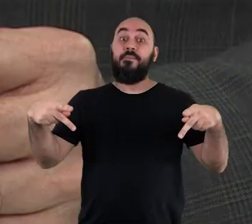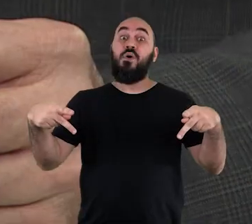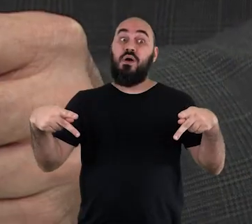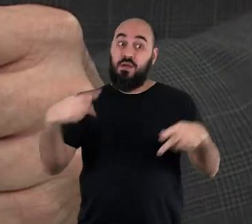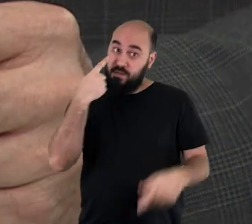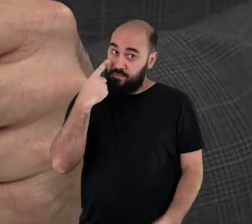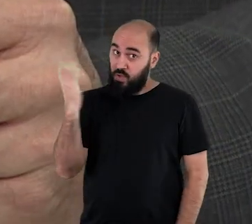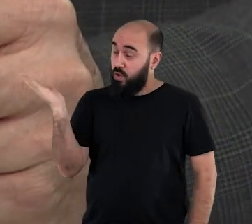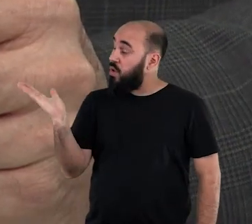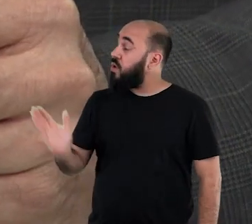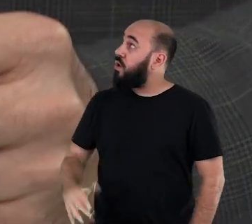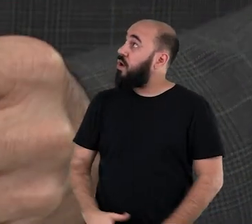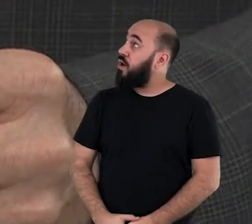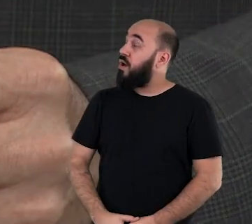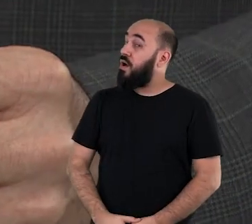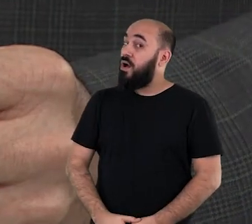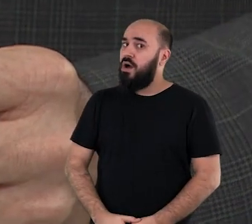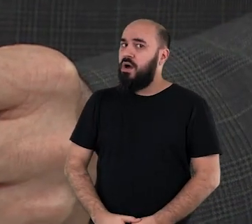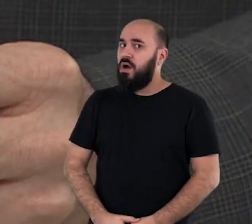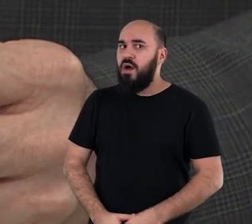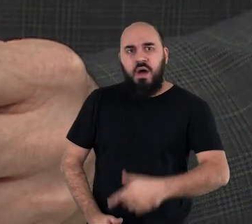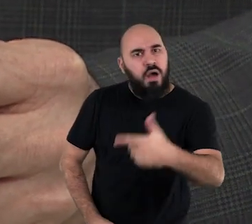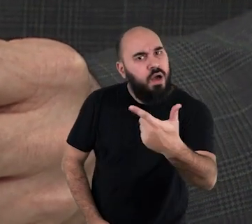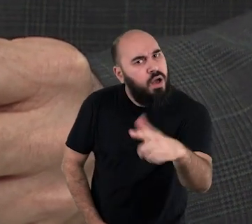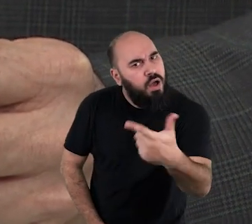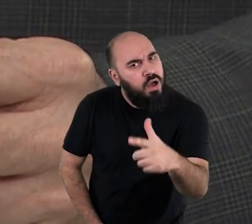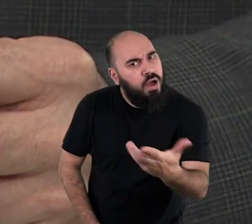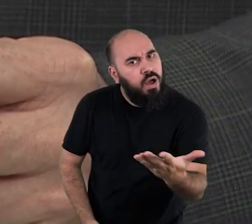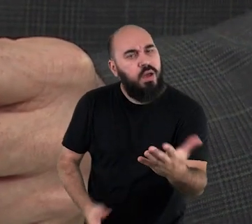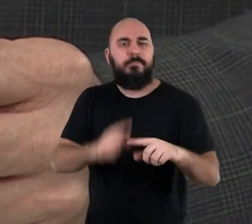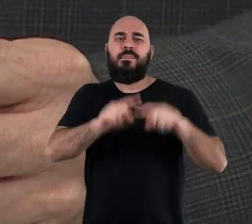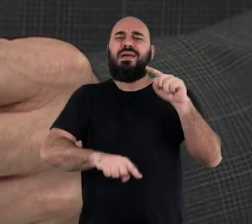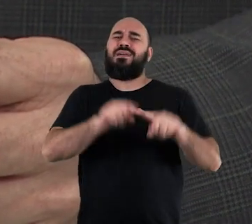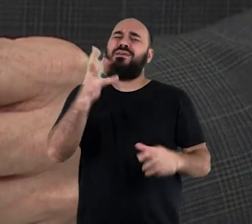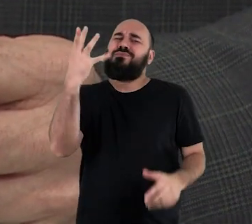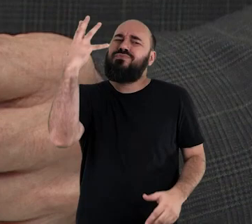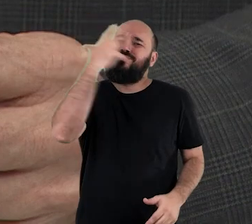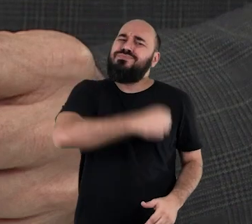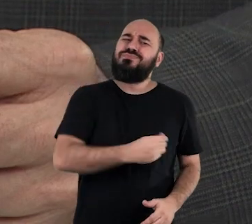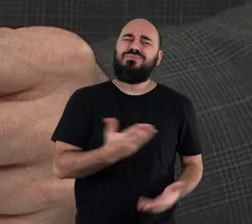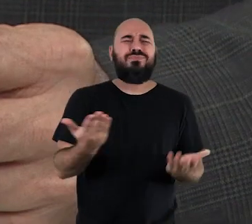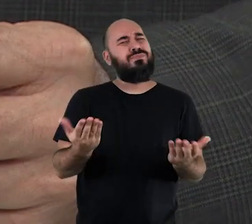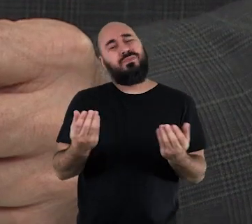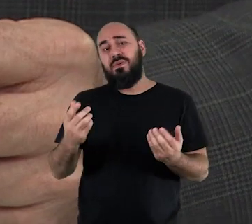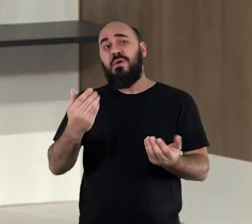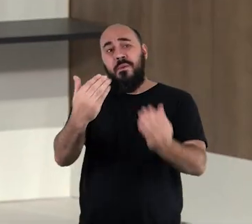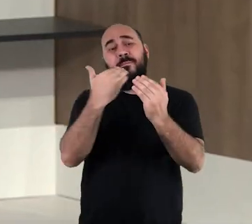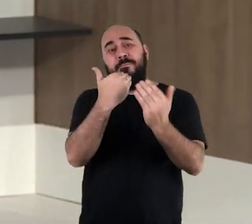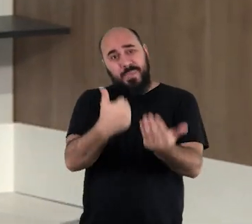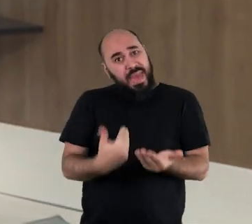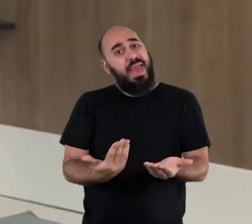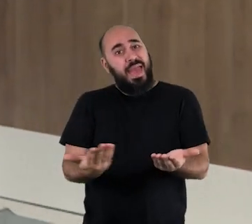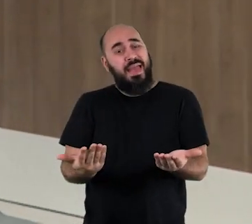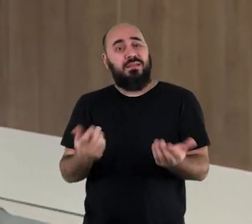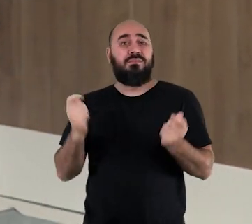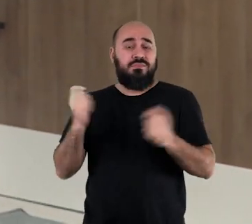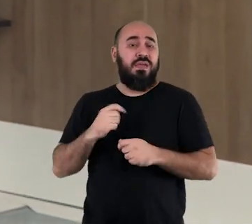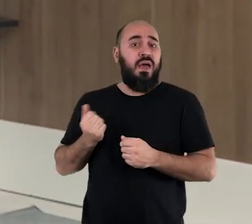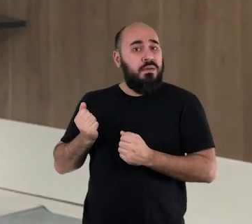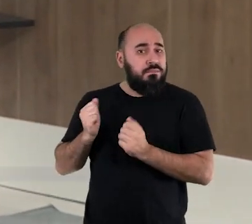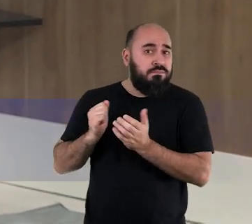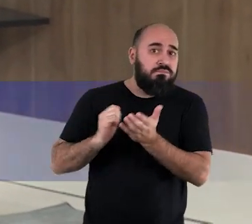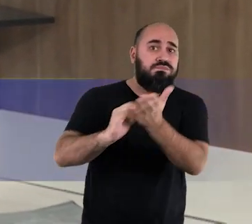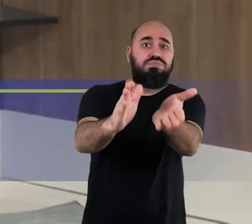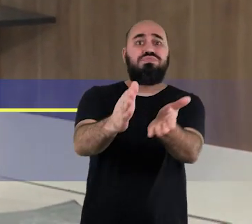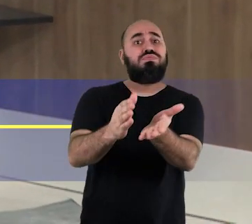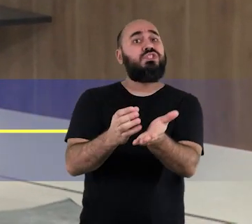Esperança. Se você ainda não tem esse lindo material, é só pedir que nós vamos enviar diretamente para você. Vai